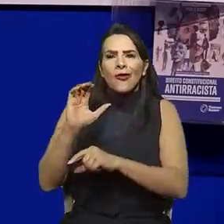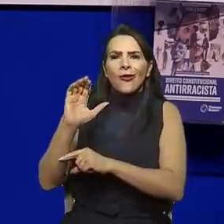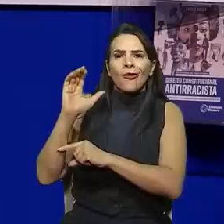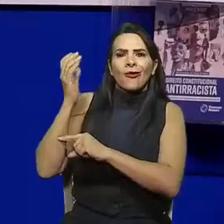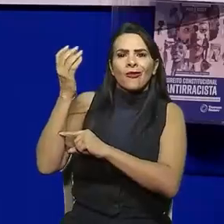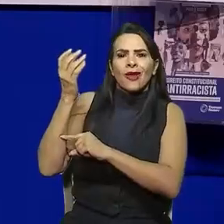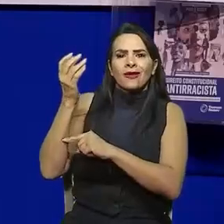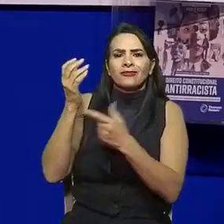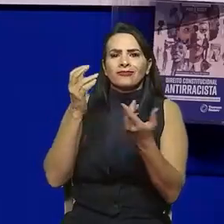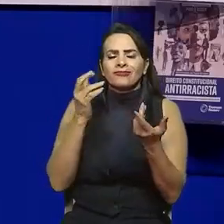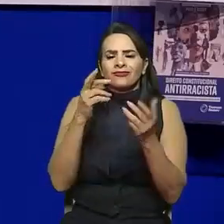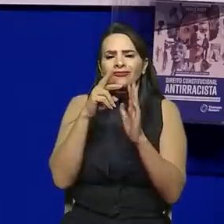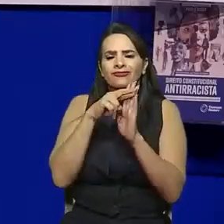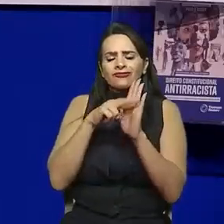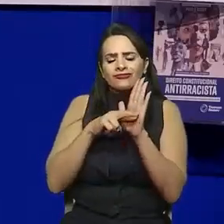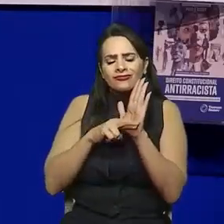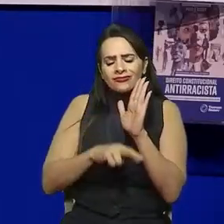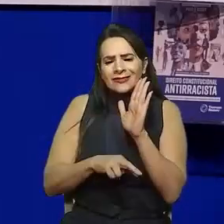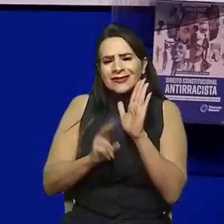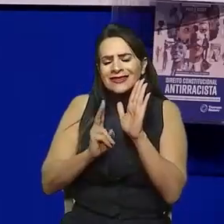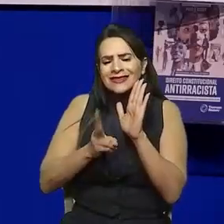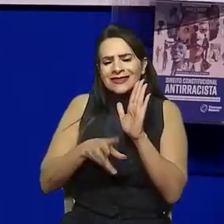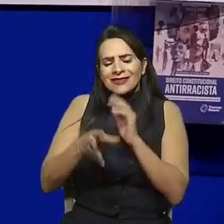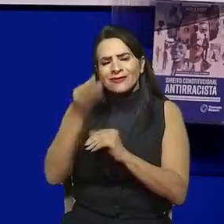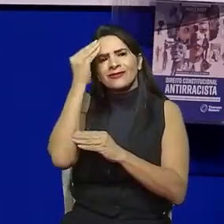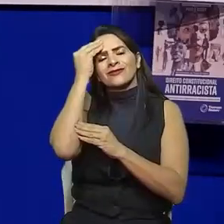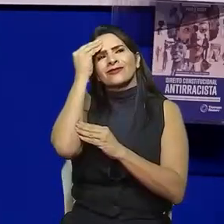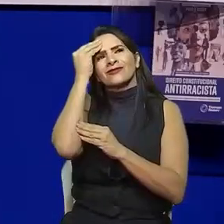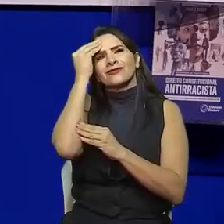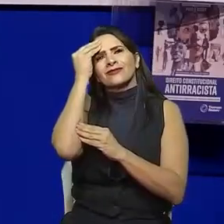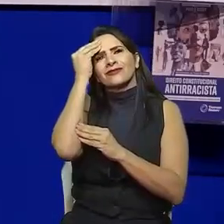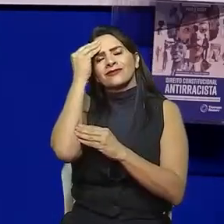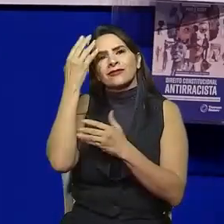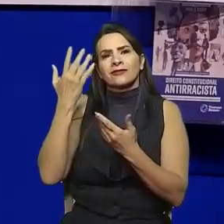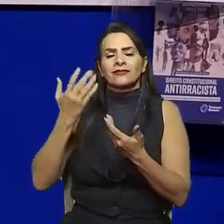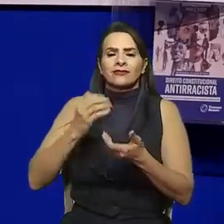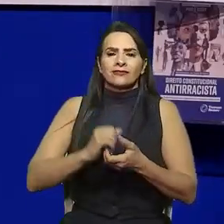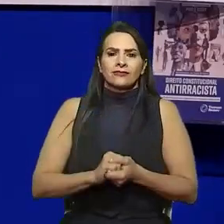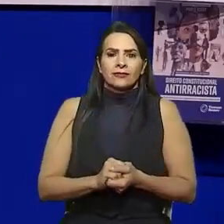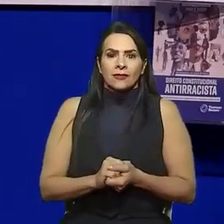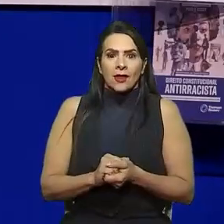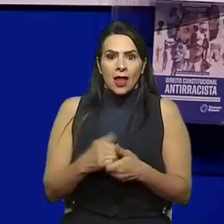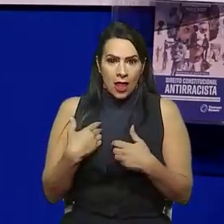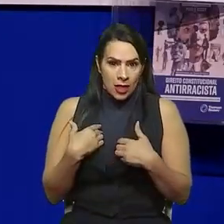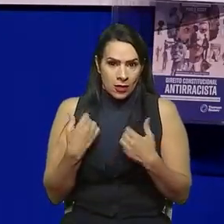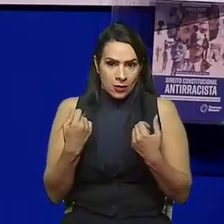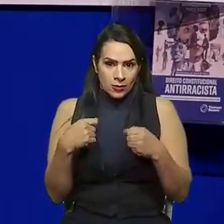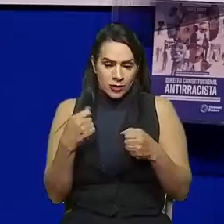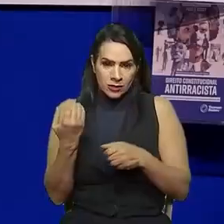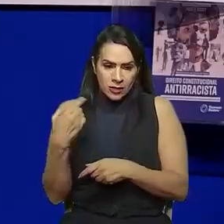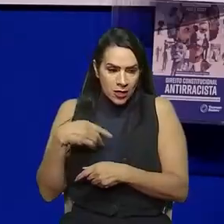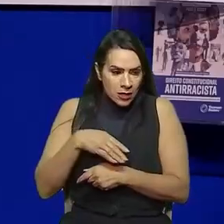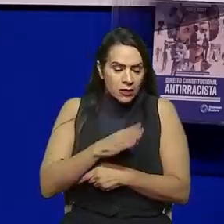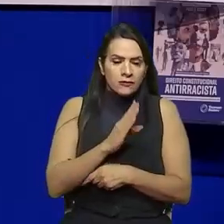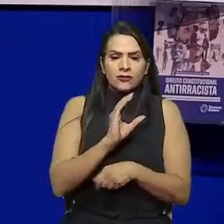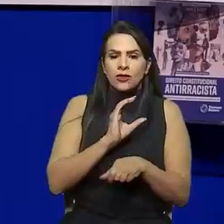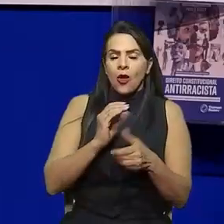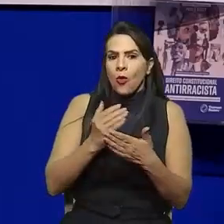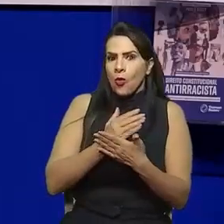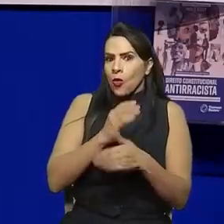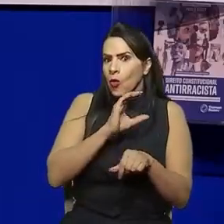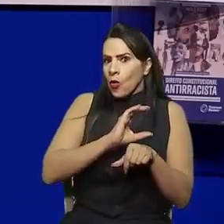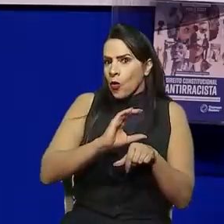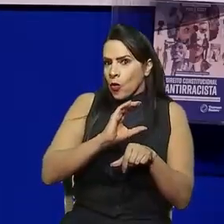Roteiro foi sempre uma coisa que ficou na minha cabeça. E eu fiz alguns cursos de roteiro que eu gostei.